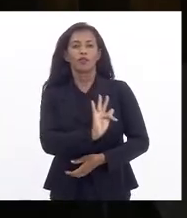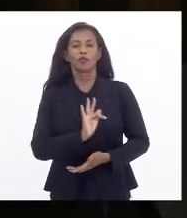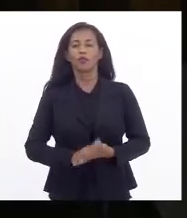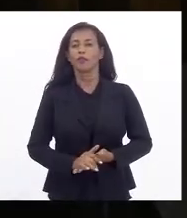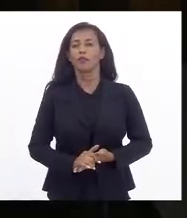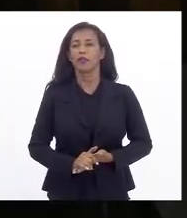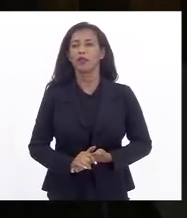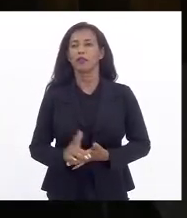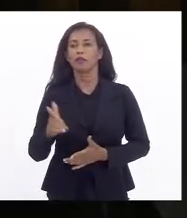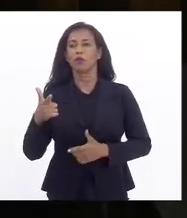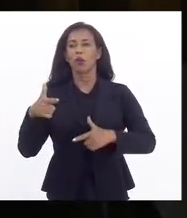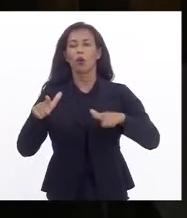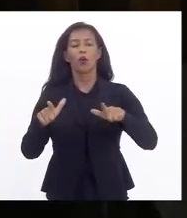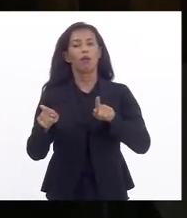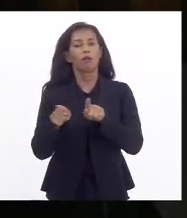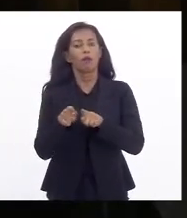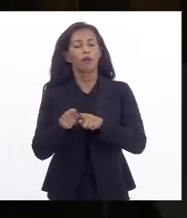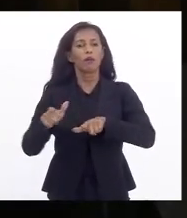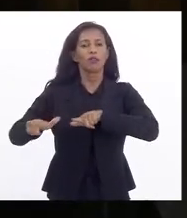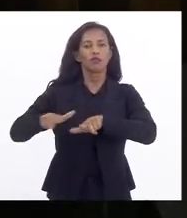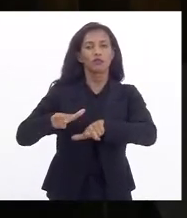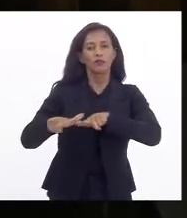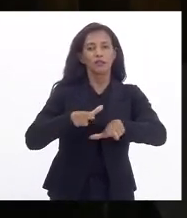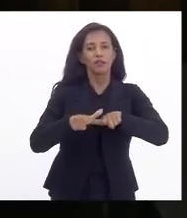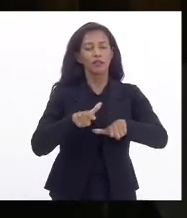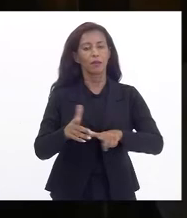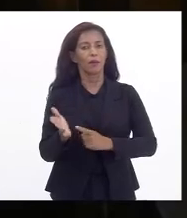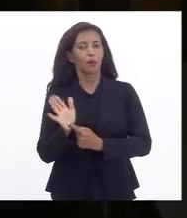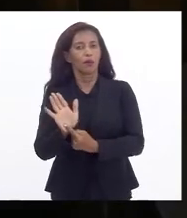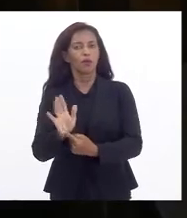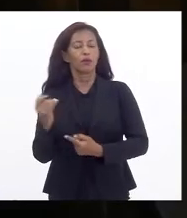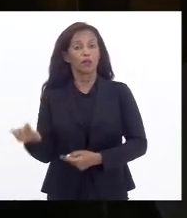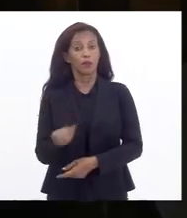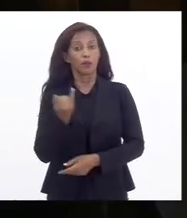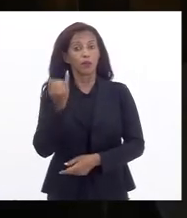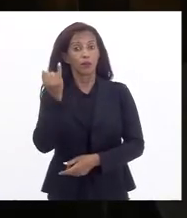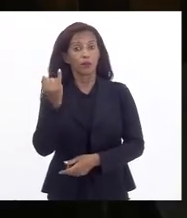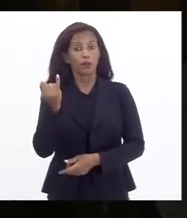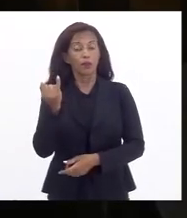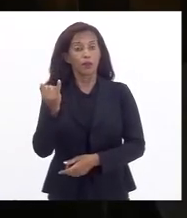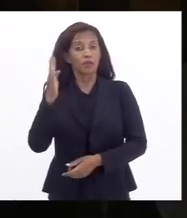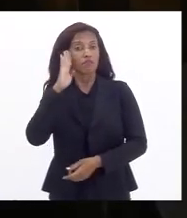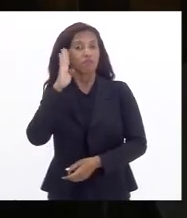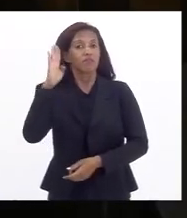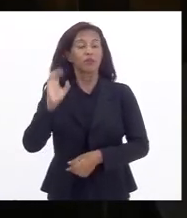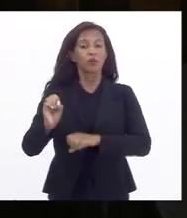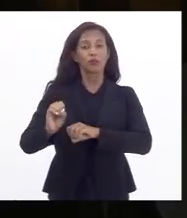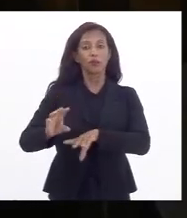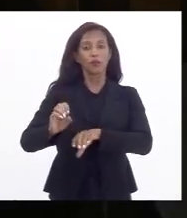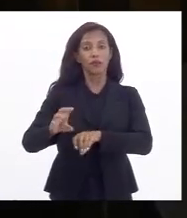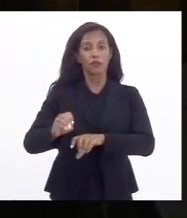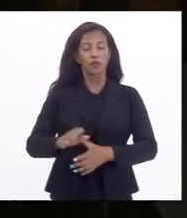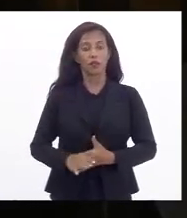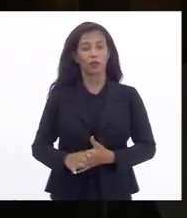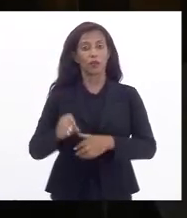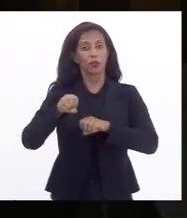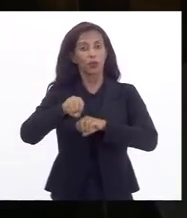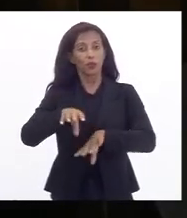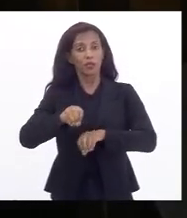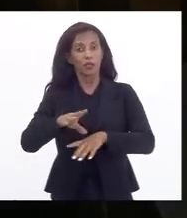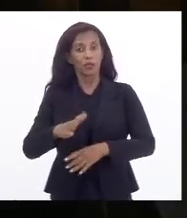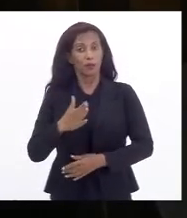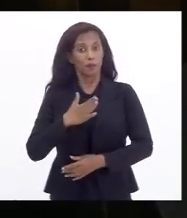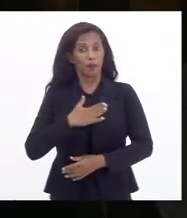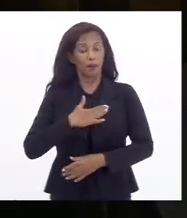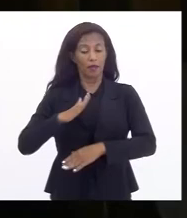outras cidades também que a gente vem trabalhando com isso mostrando a importância EA priorização da educação a educação para